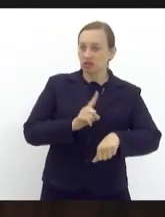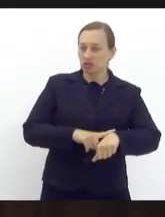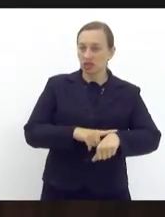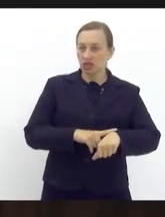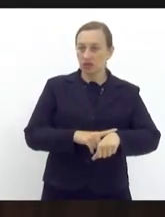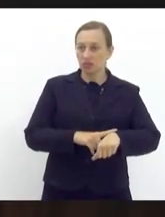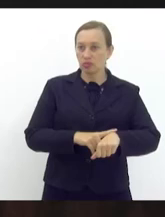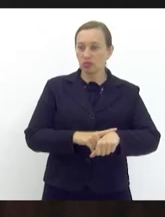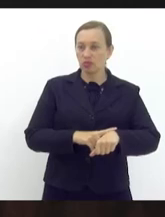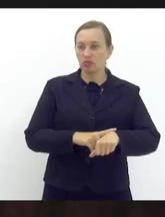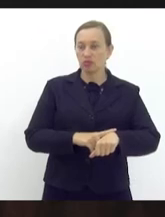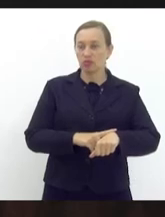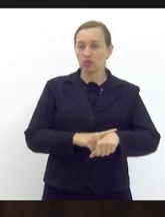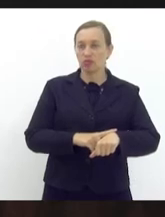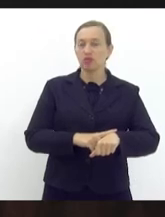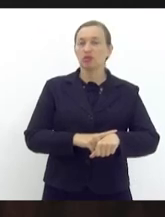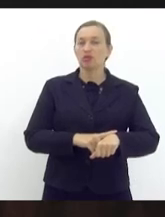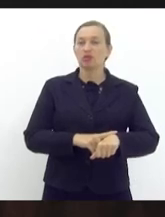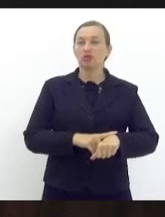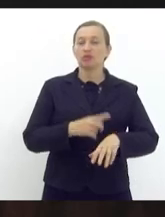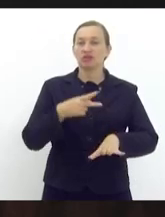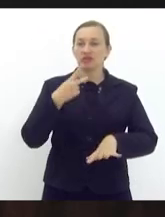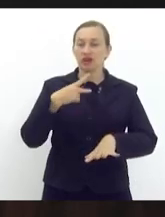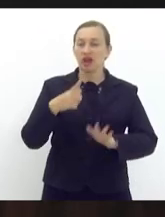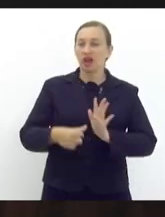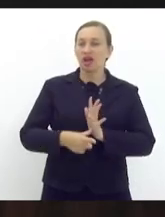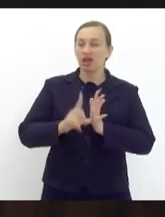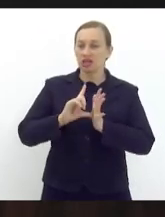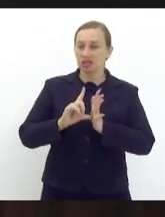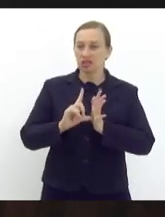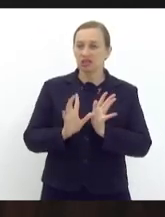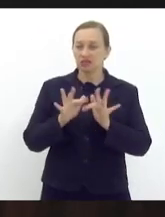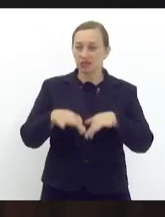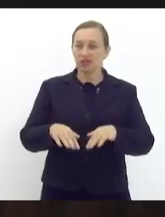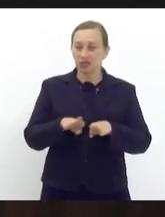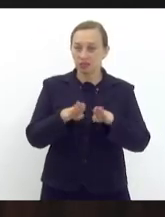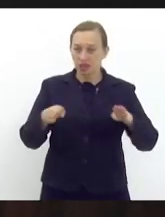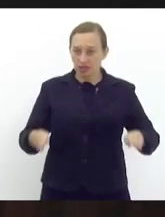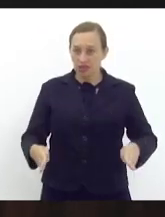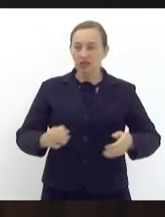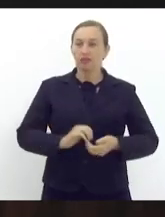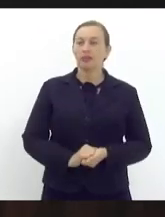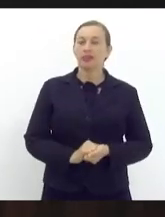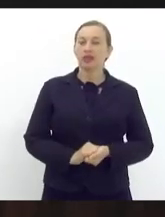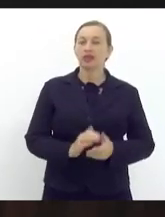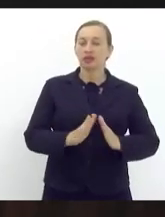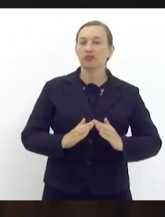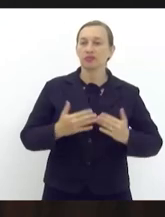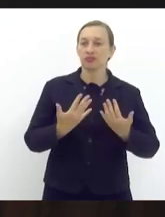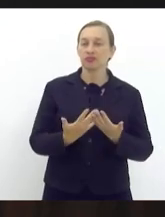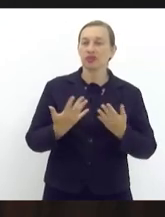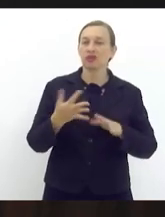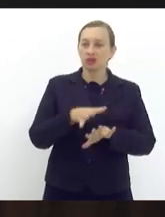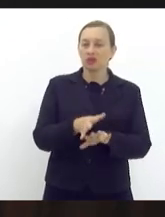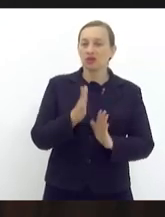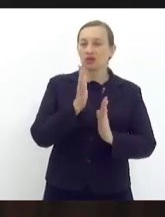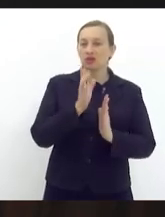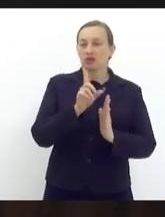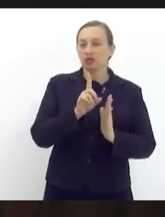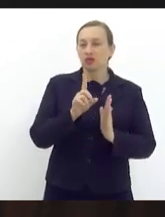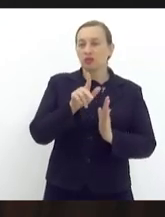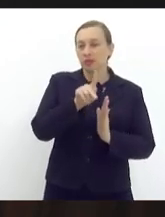regimental esgotado, antes de encerrar, há sobre a mesa requerimento de inclusão na ordem do dia do